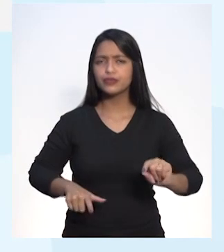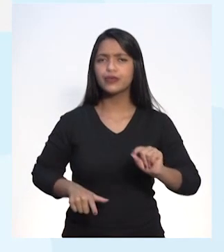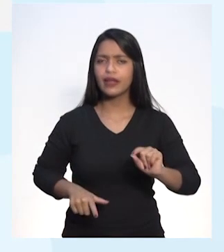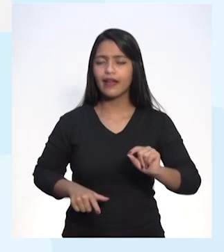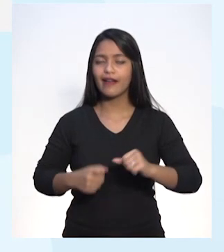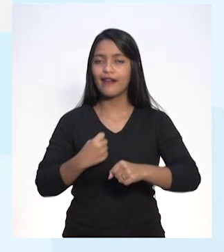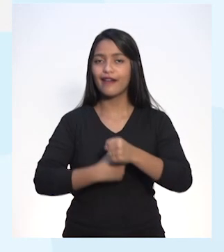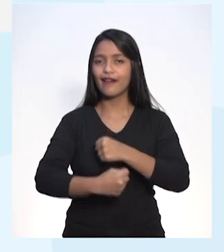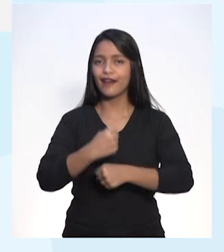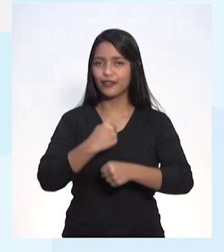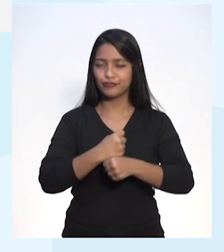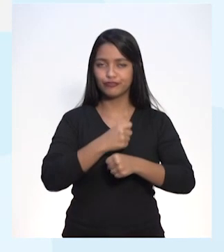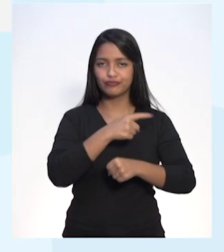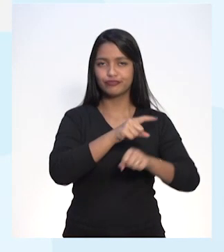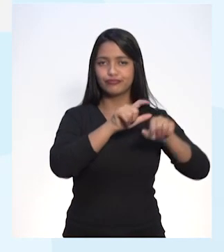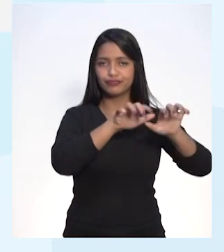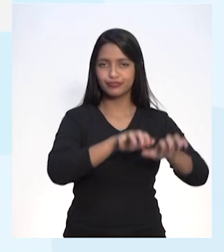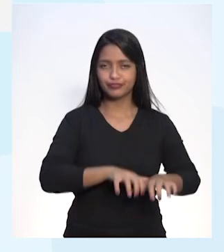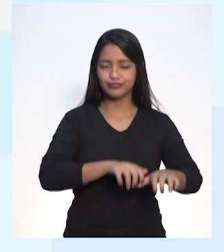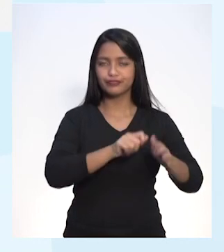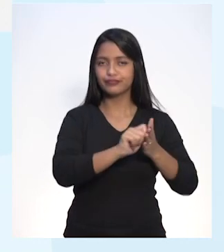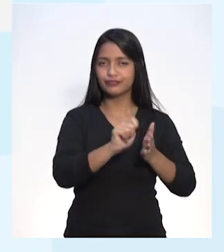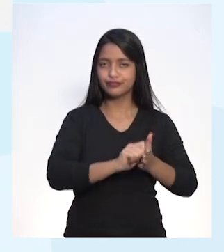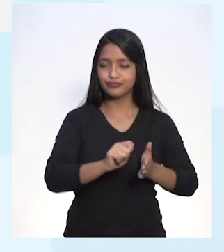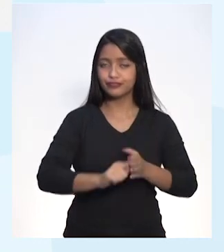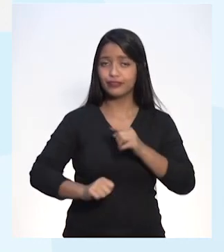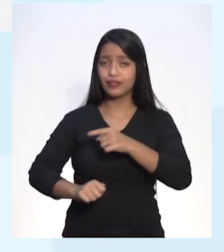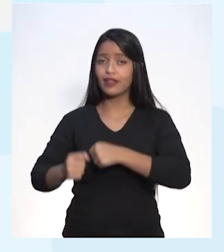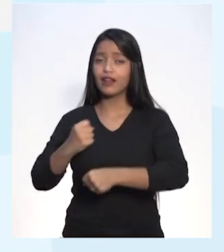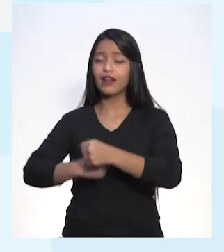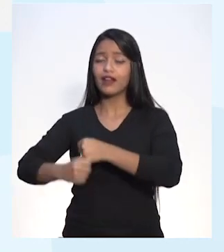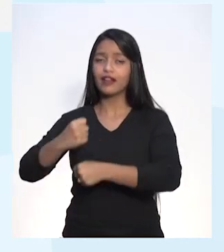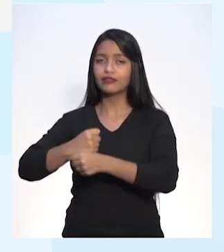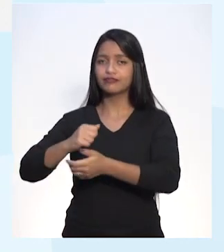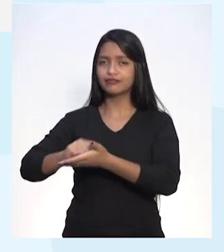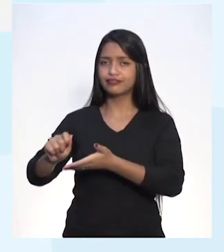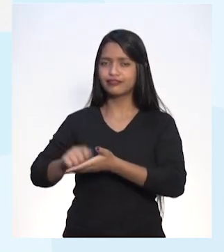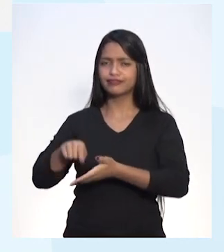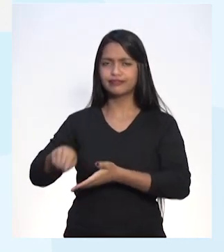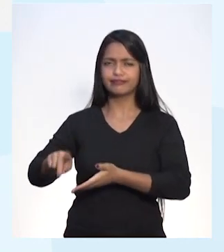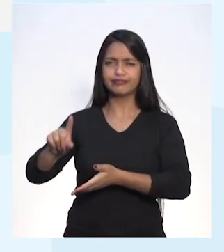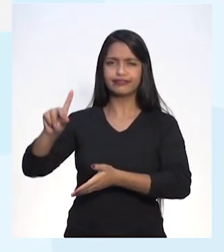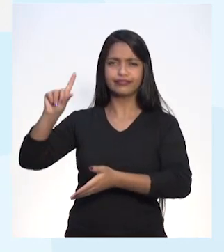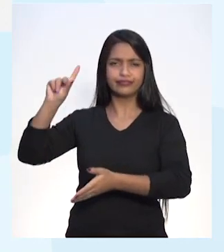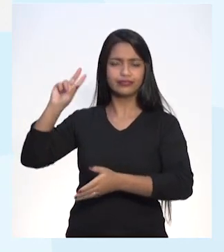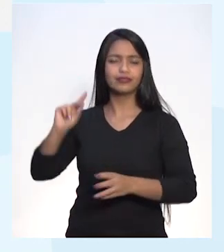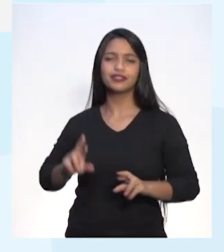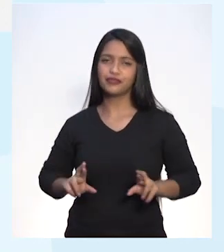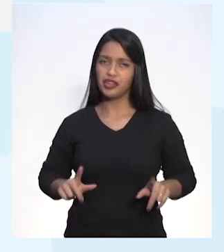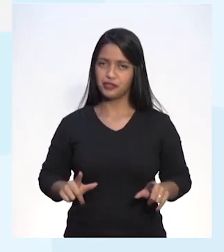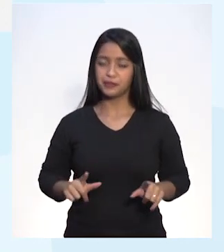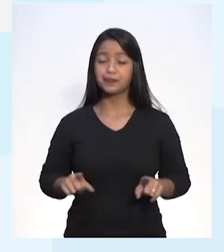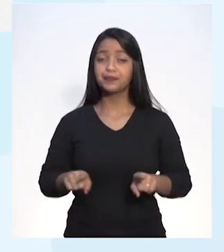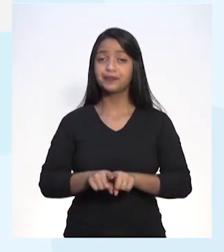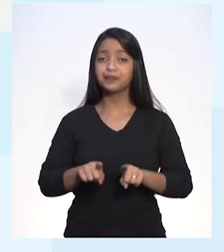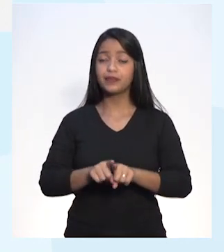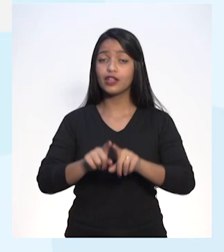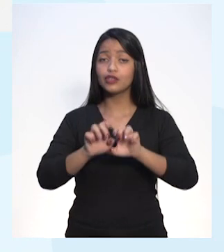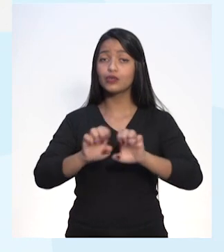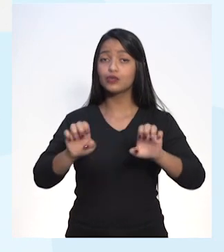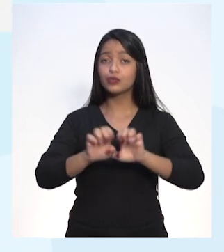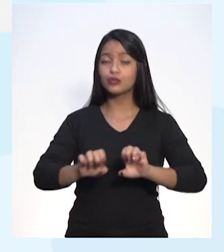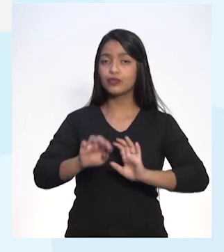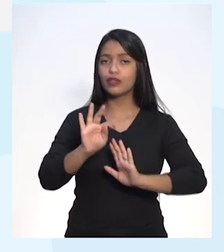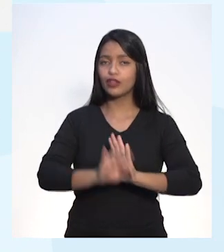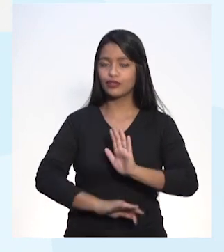informação, mas errado não está, porque, como eu disse, tem muitos tipos de prólogo, né? Inclusive, tem prólogos que são orais, viu, gente?